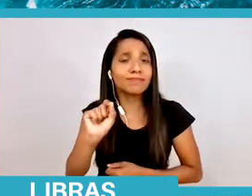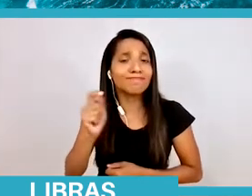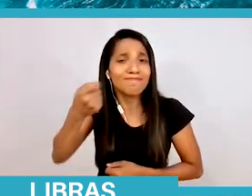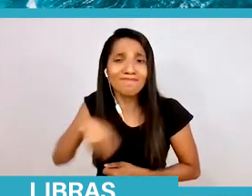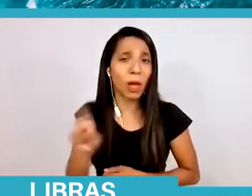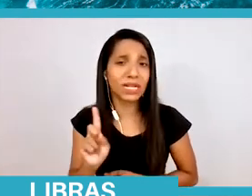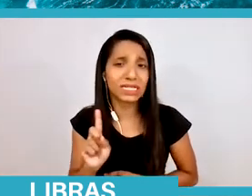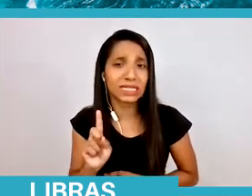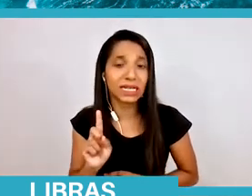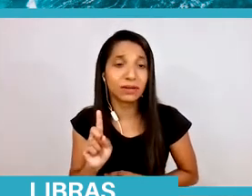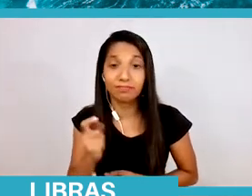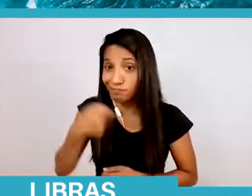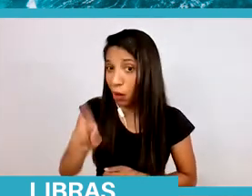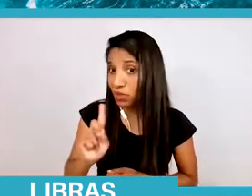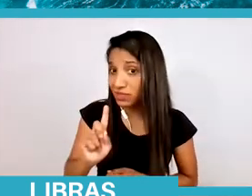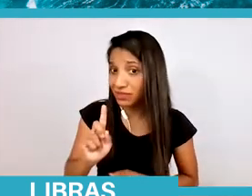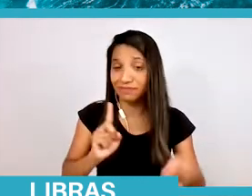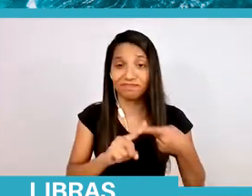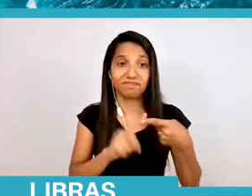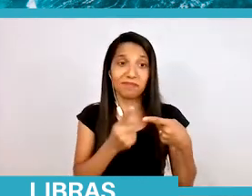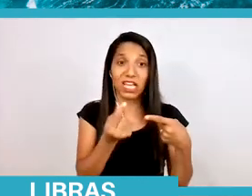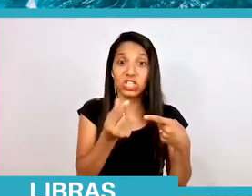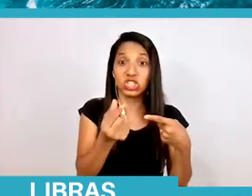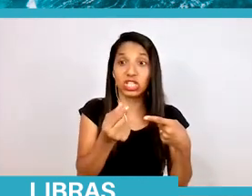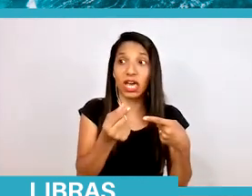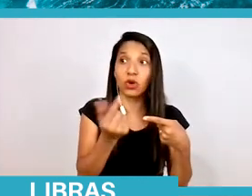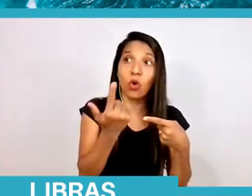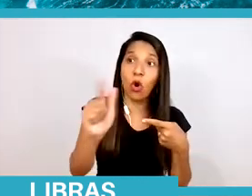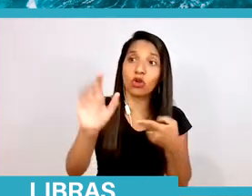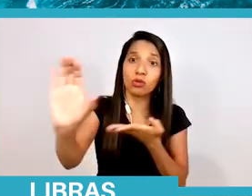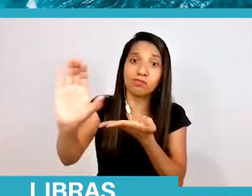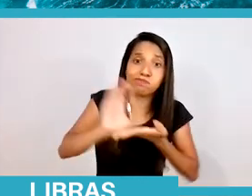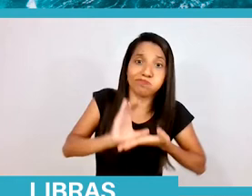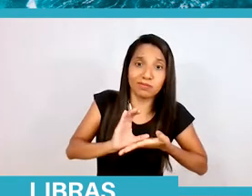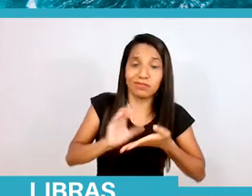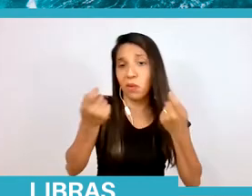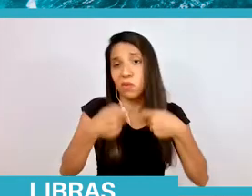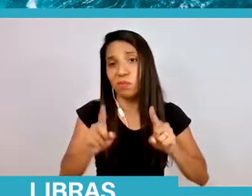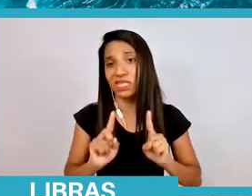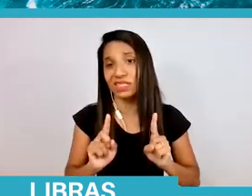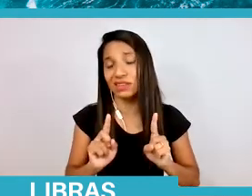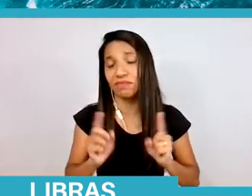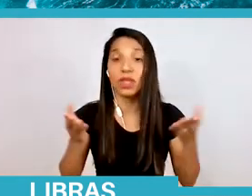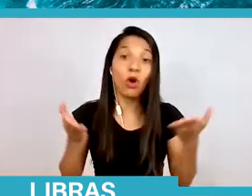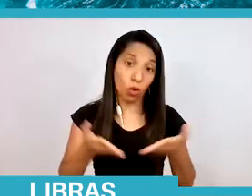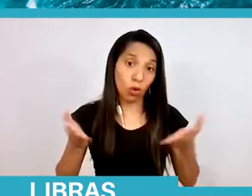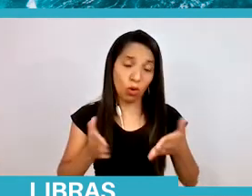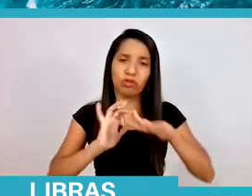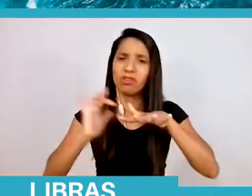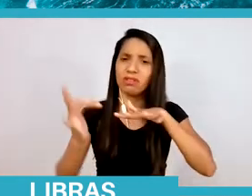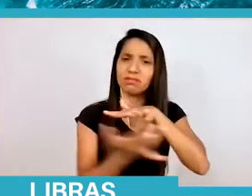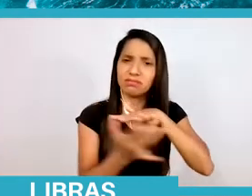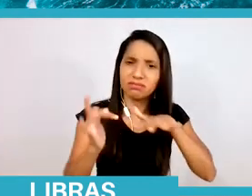Não necessariamente você precisa de investidores para criar um negócio. Hoje, principalmente com internet, com vários